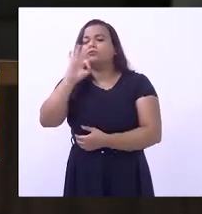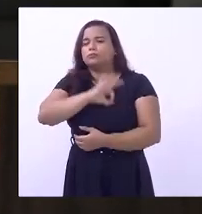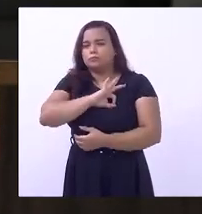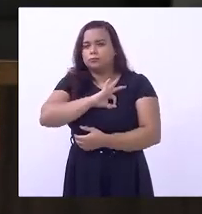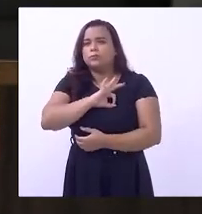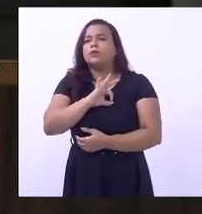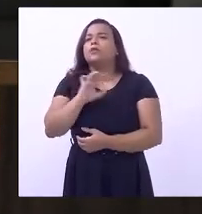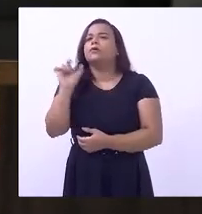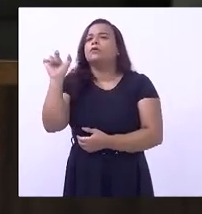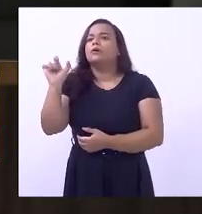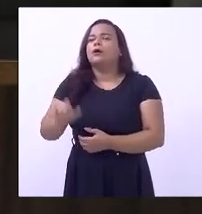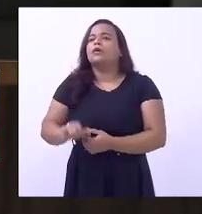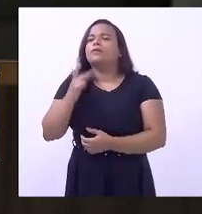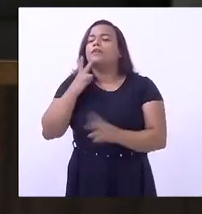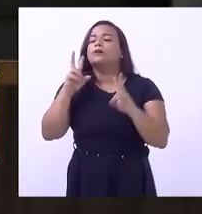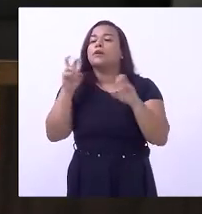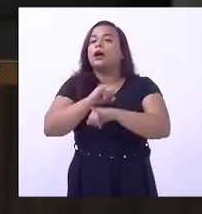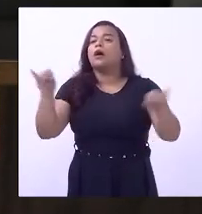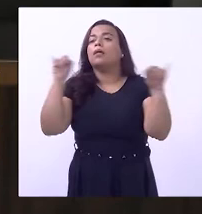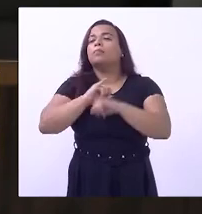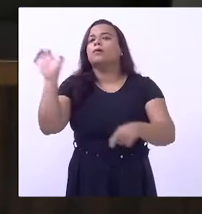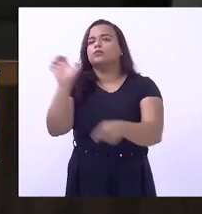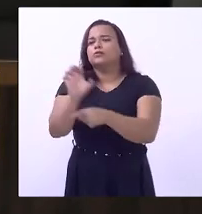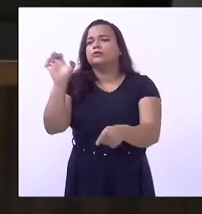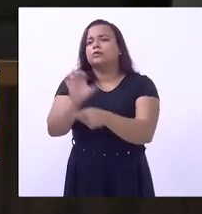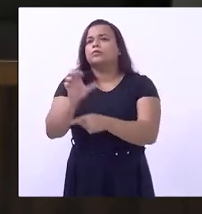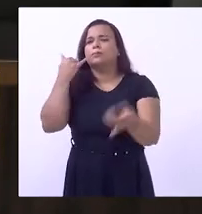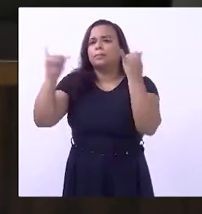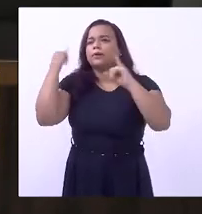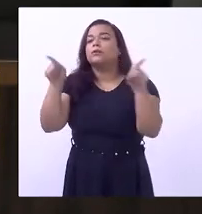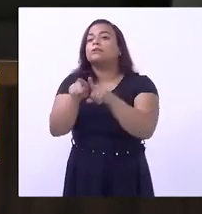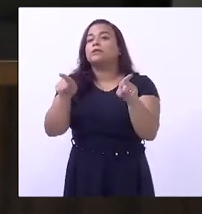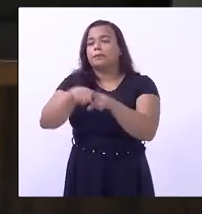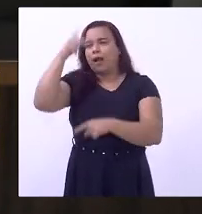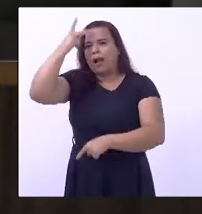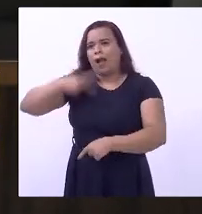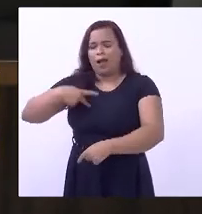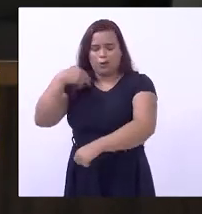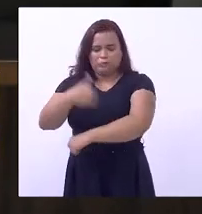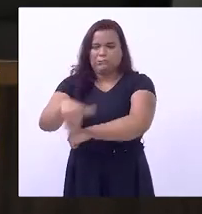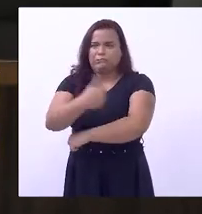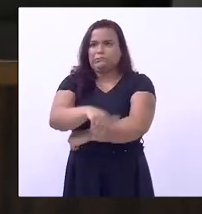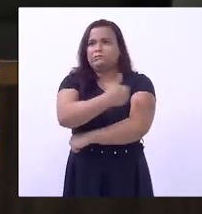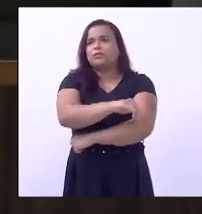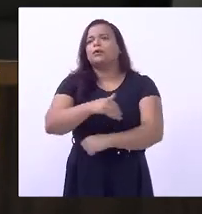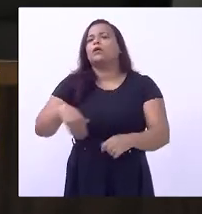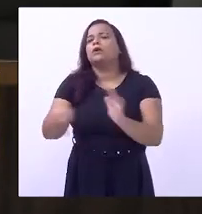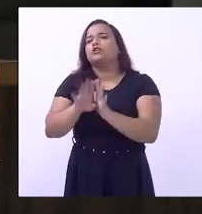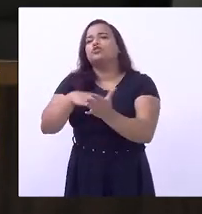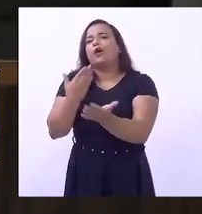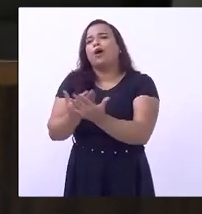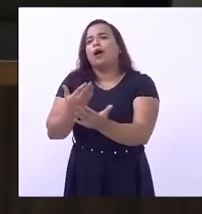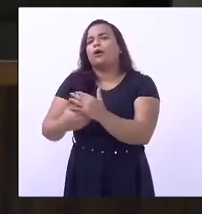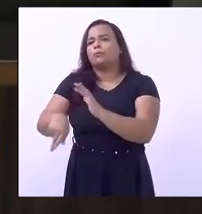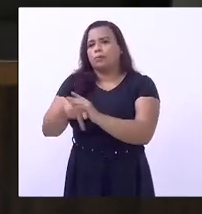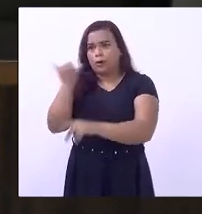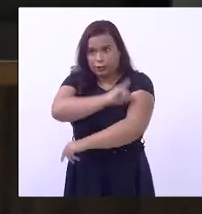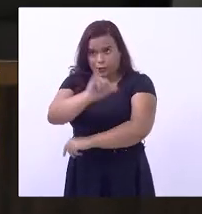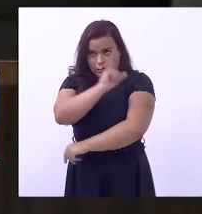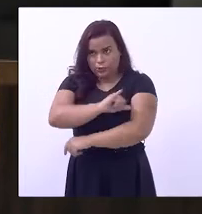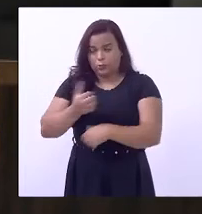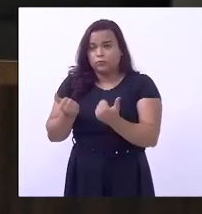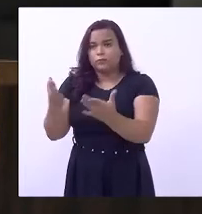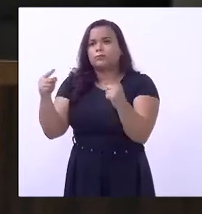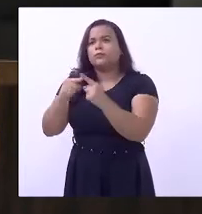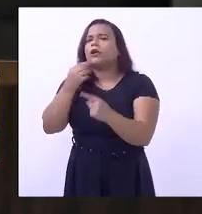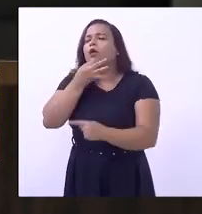a campanha estadual de prevenção e combate à automutilação nas escolas da rede de ensino do Estado do Rio de Janeiro. Parecer da Comissão de Constituição e Justiça pela Constitucionalidade,